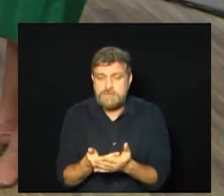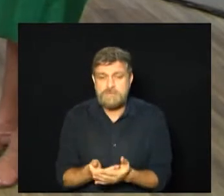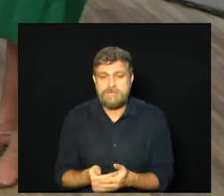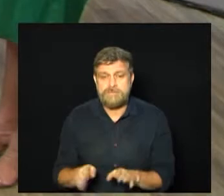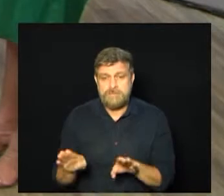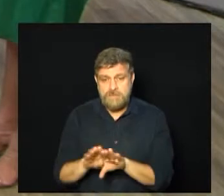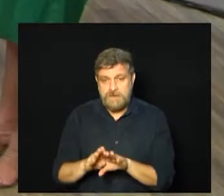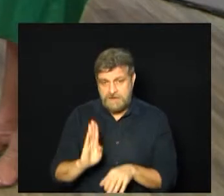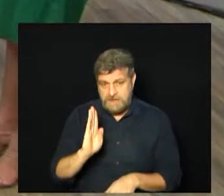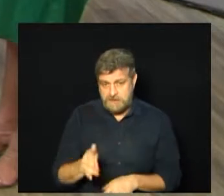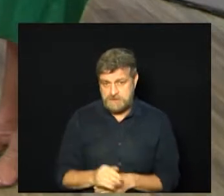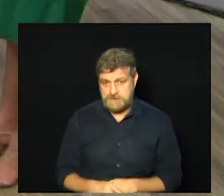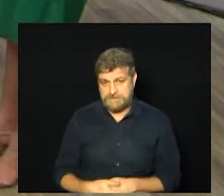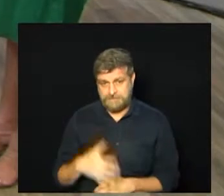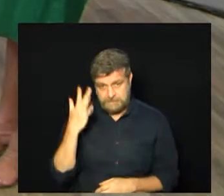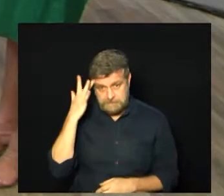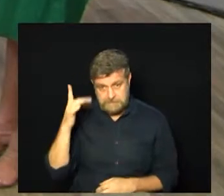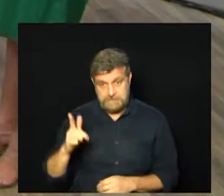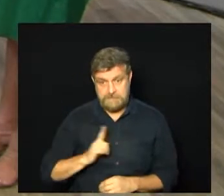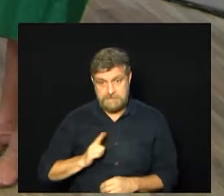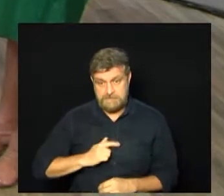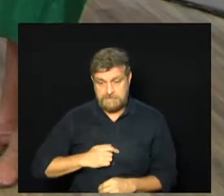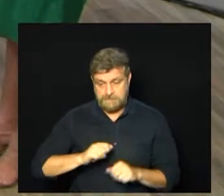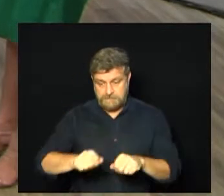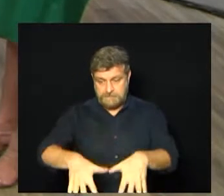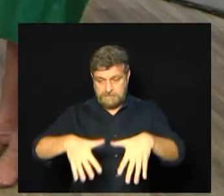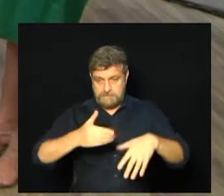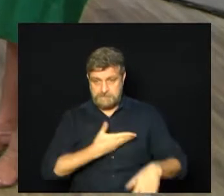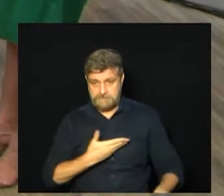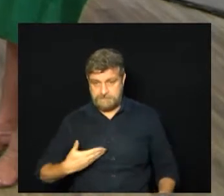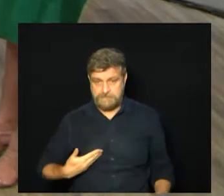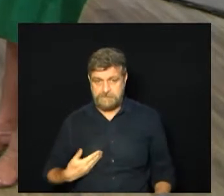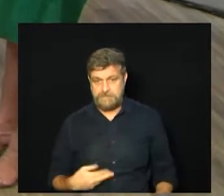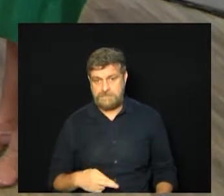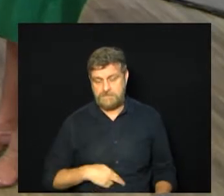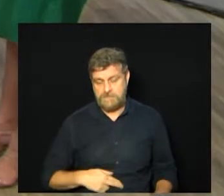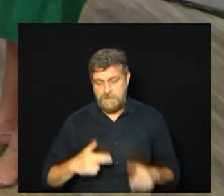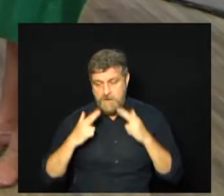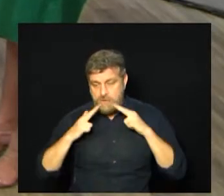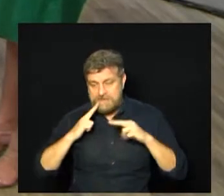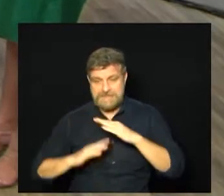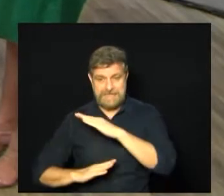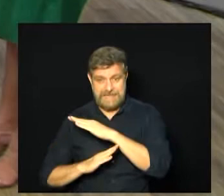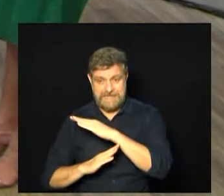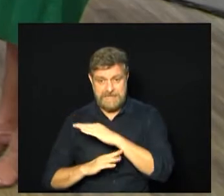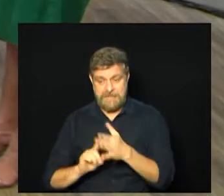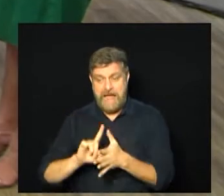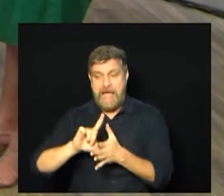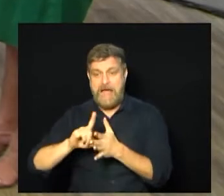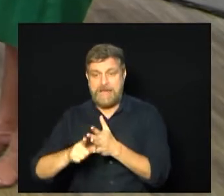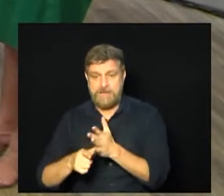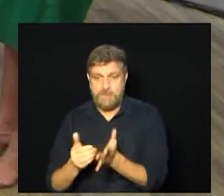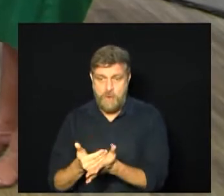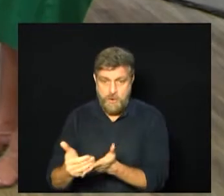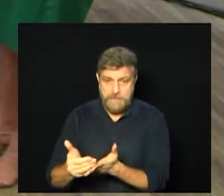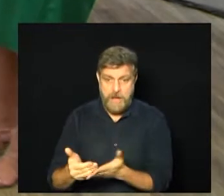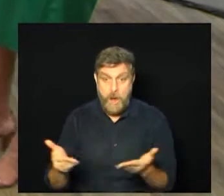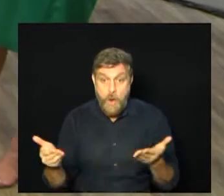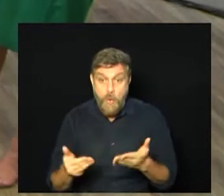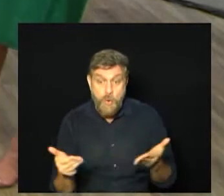também, já falando, amanhã é dia de audiência pública, por isso nosso Câmara Notícia vai começar um pouquinho mais tarde. Hoje, então, a partir